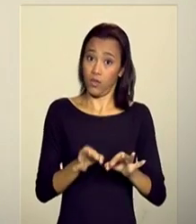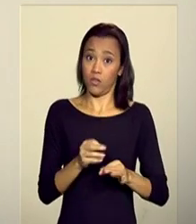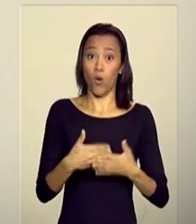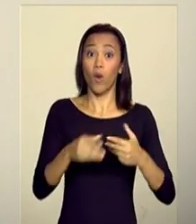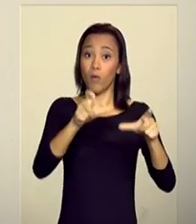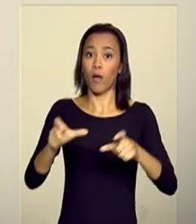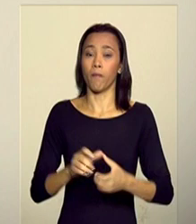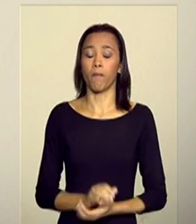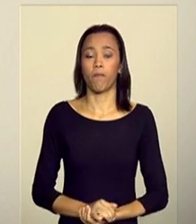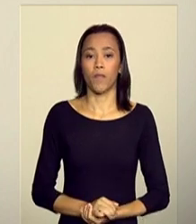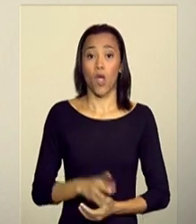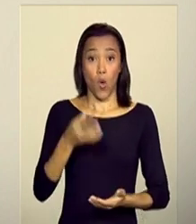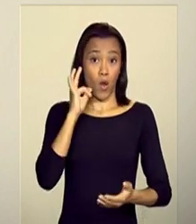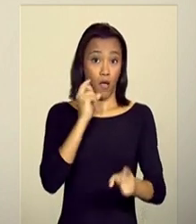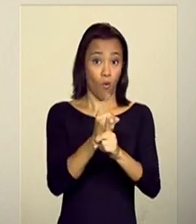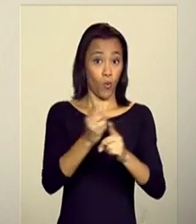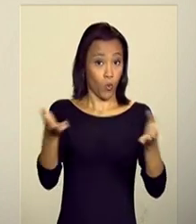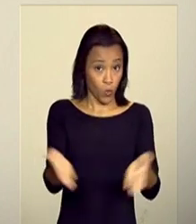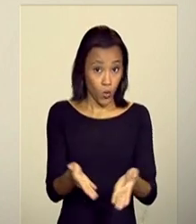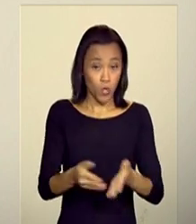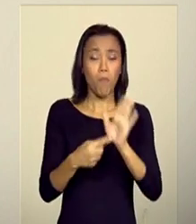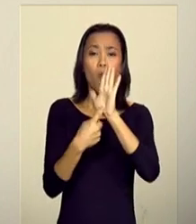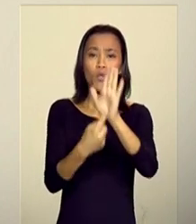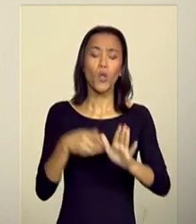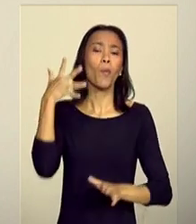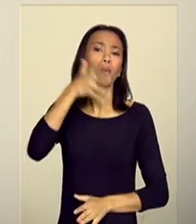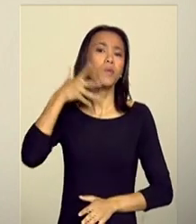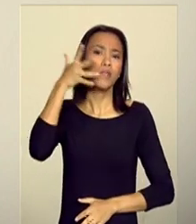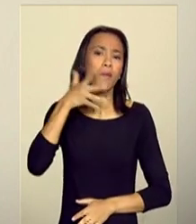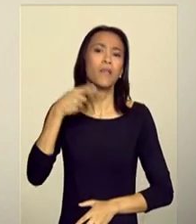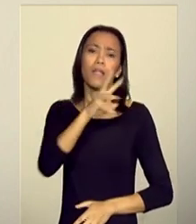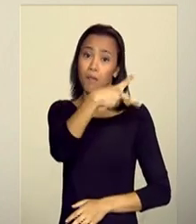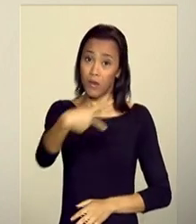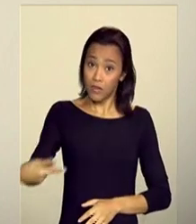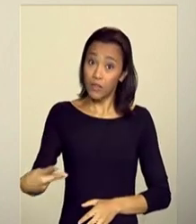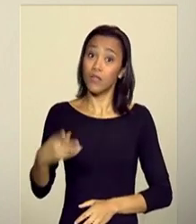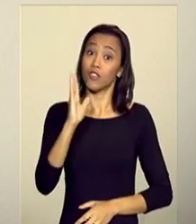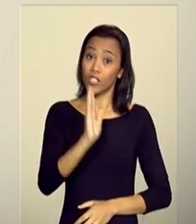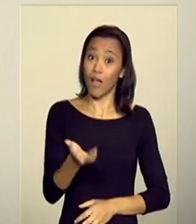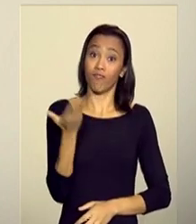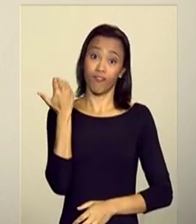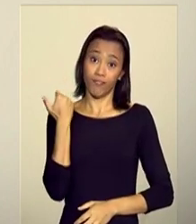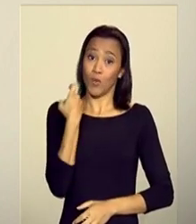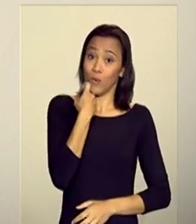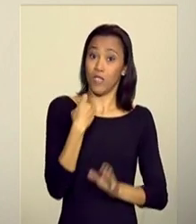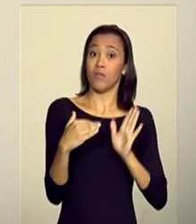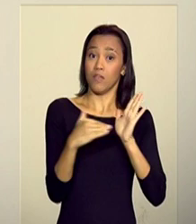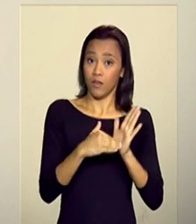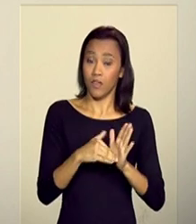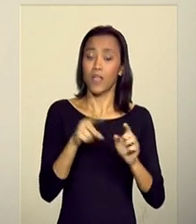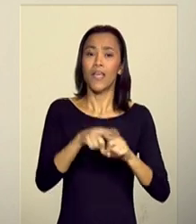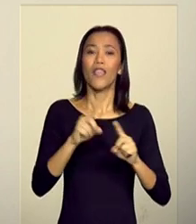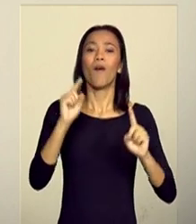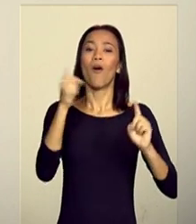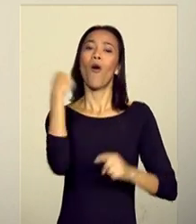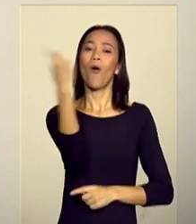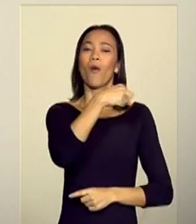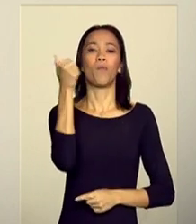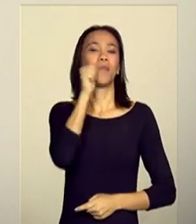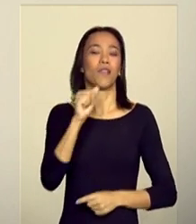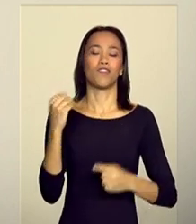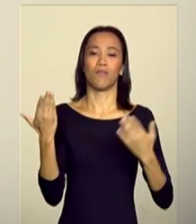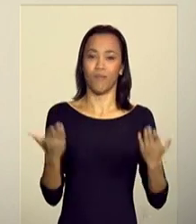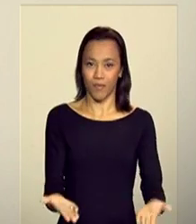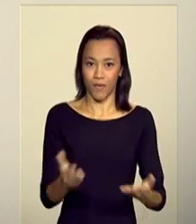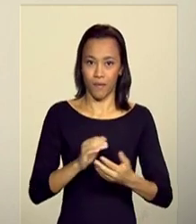estiver o café com a Presidenta de hoje e mostrou trechos do pronunciamento que a presidenta Dilma fez na última sexta-feira em homenagem ao